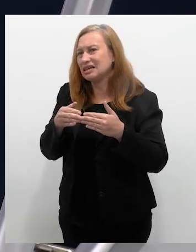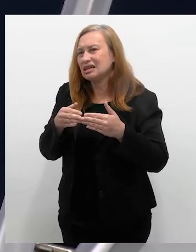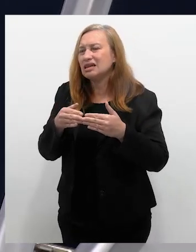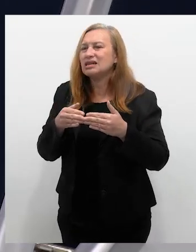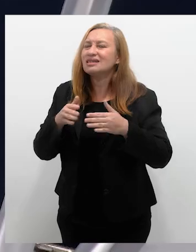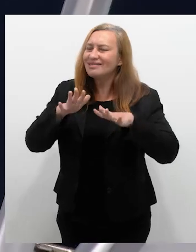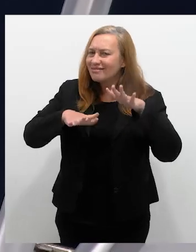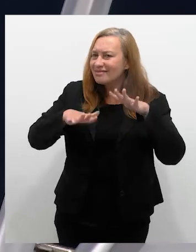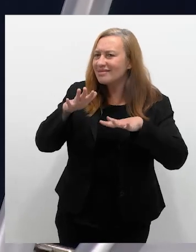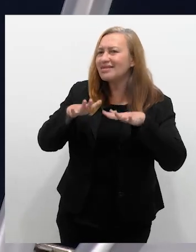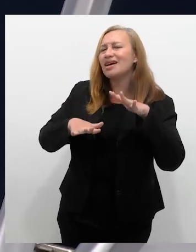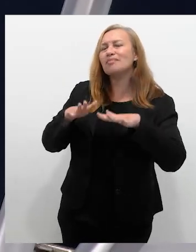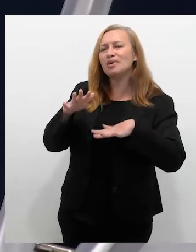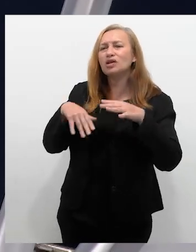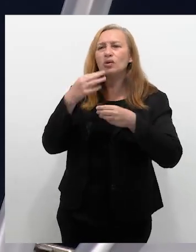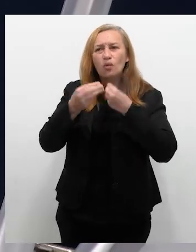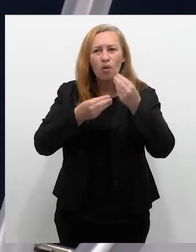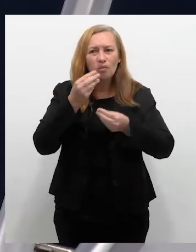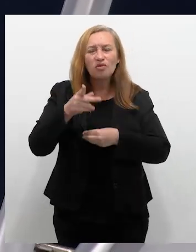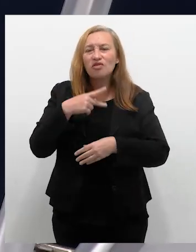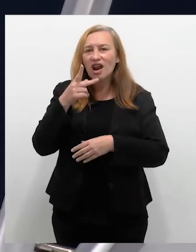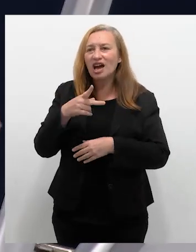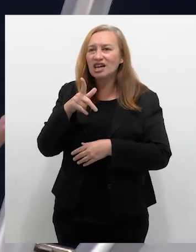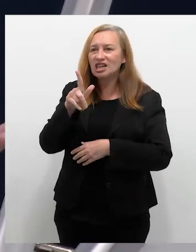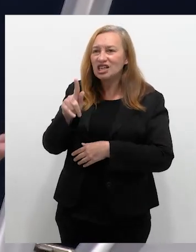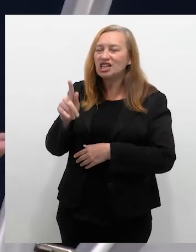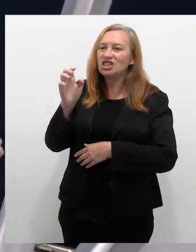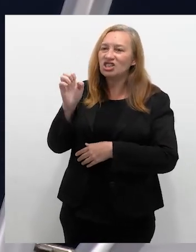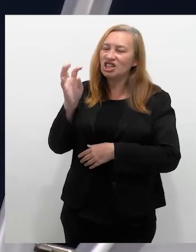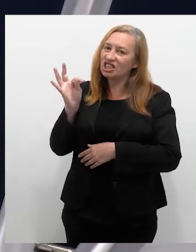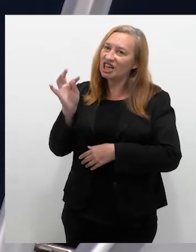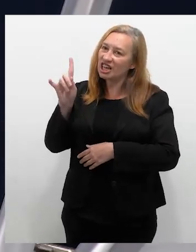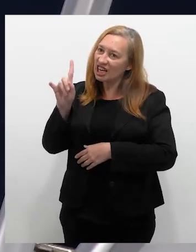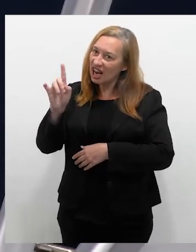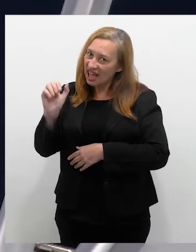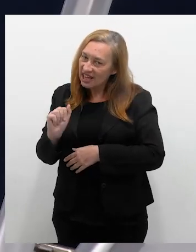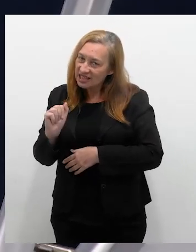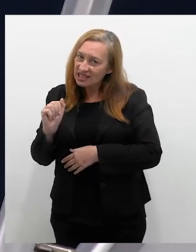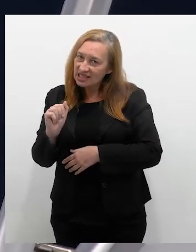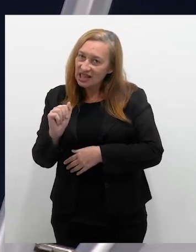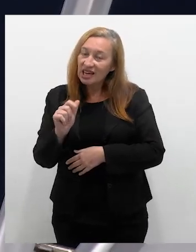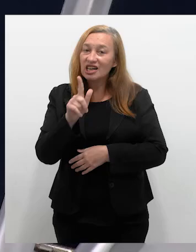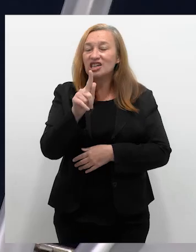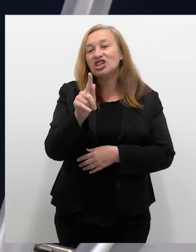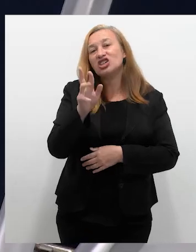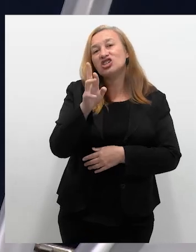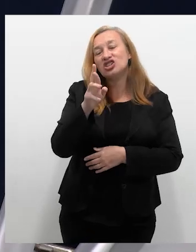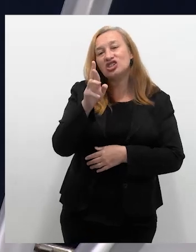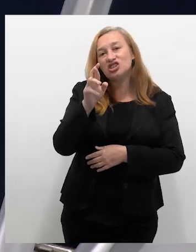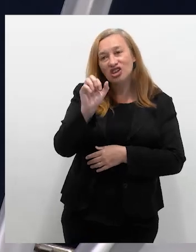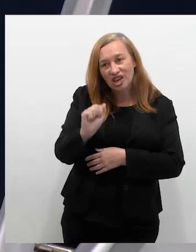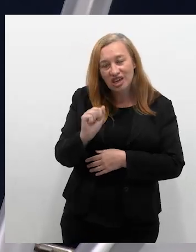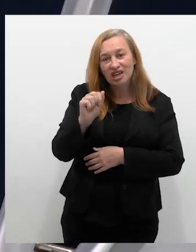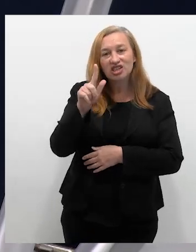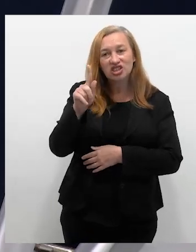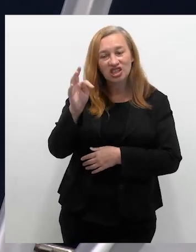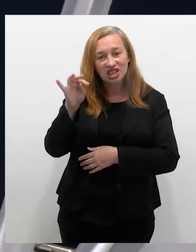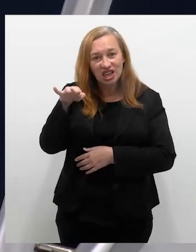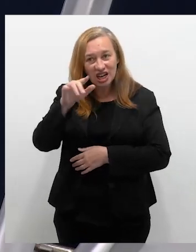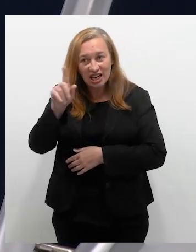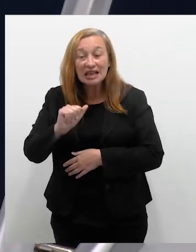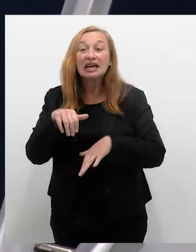Tem maneiras e maneiras de falar. Gentileza gera gentileza. Então, eu acho que essa sensibilidade que